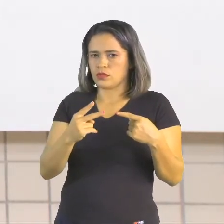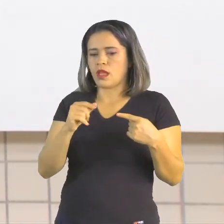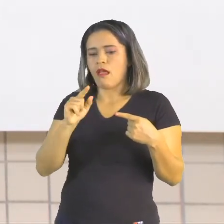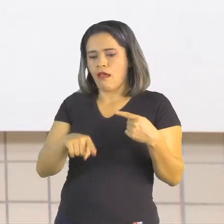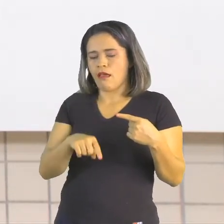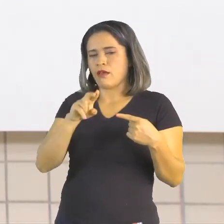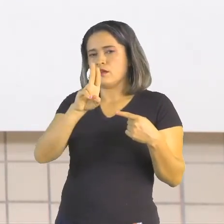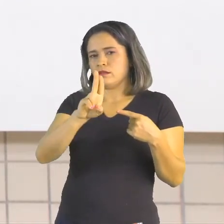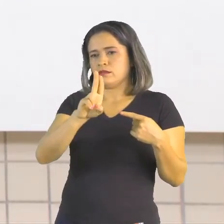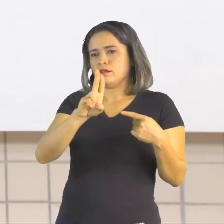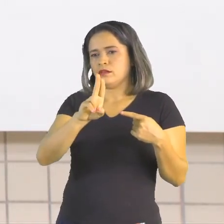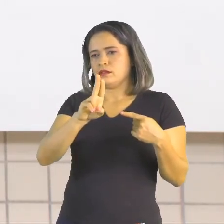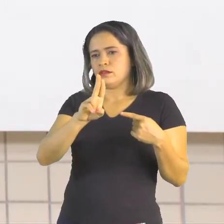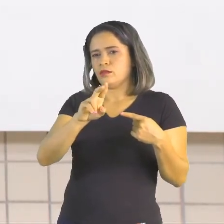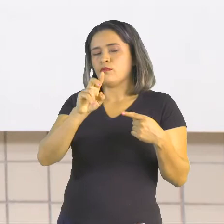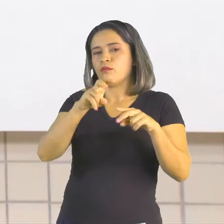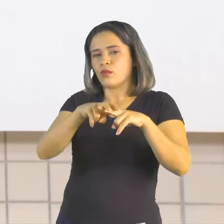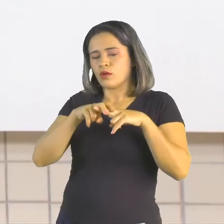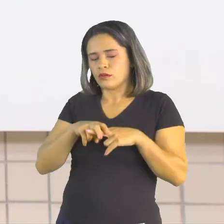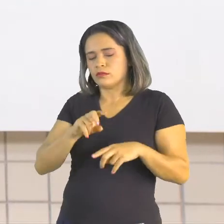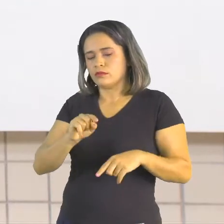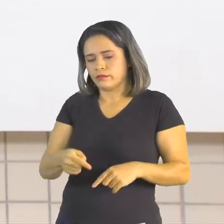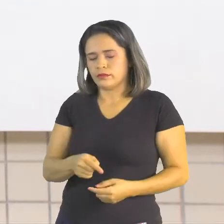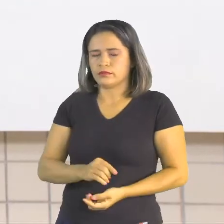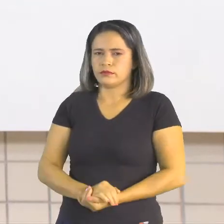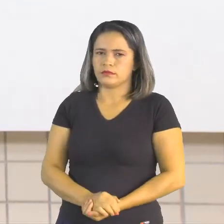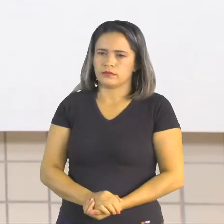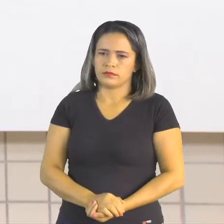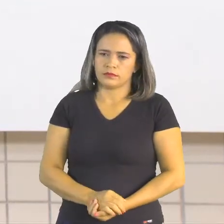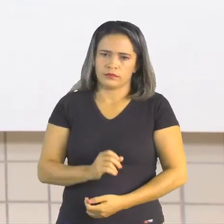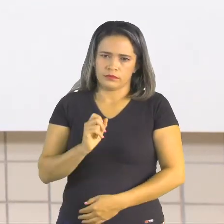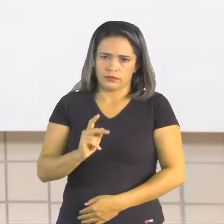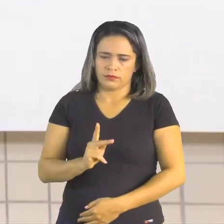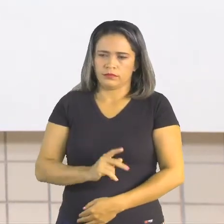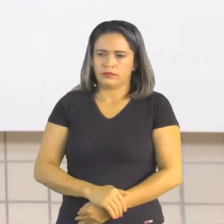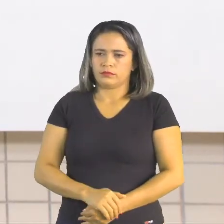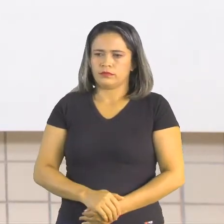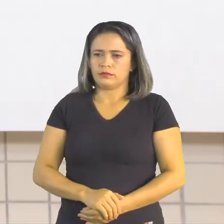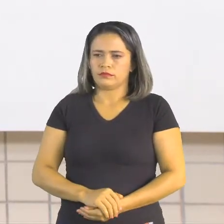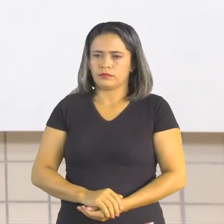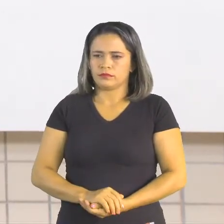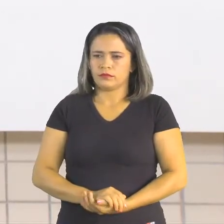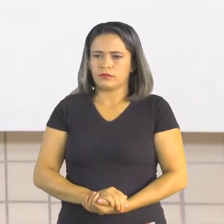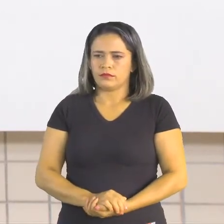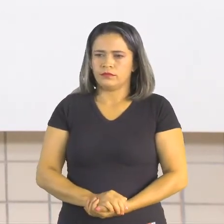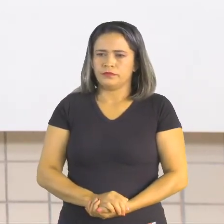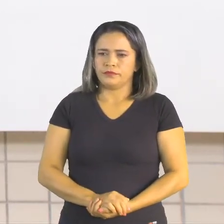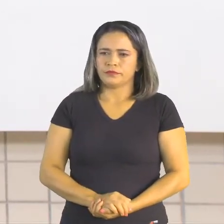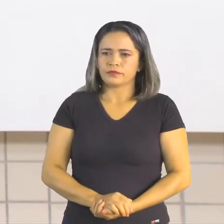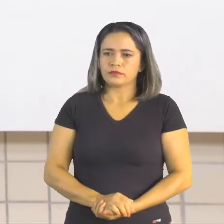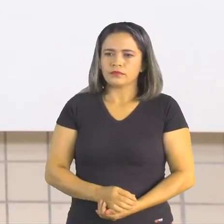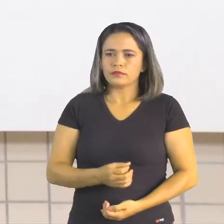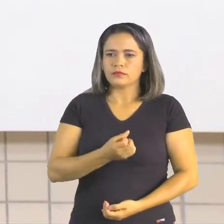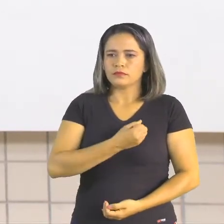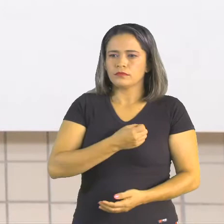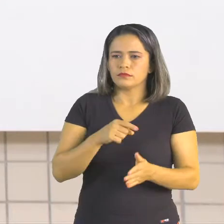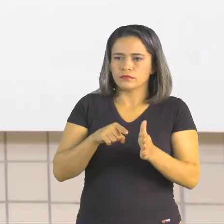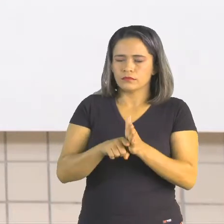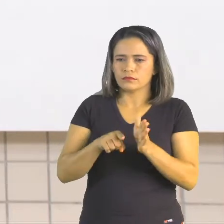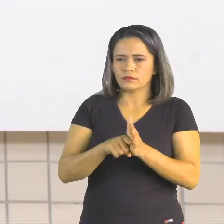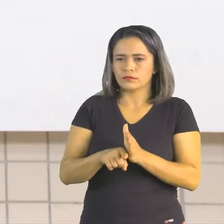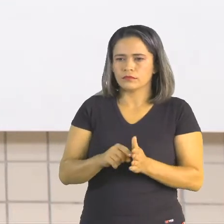unidades, por causa da minha vírgula. Ok? Vamos continuar aqui então com o nosso outro probleminha